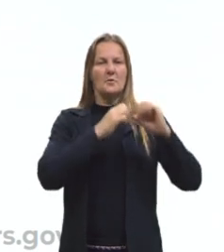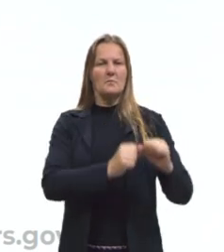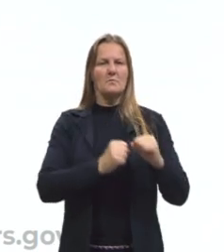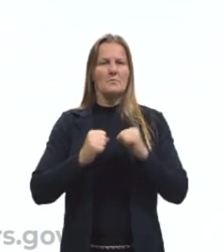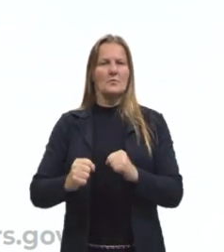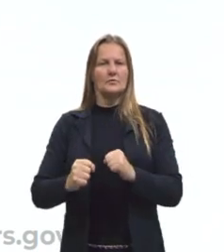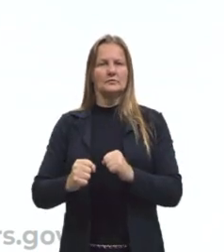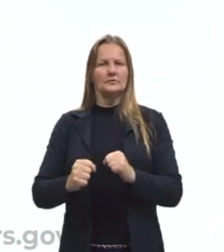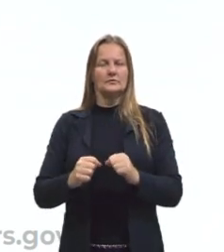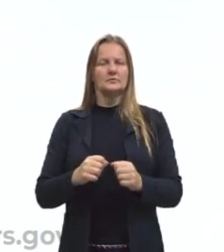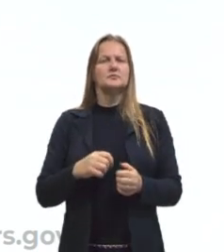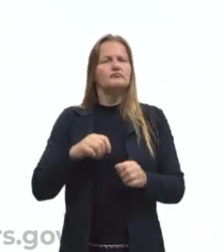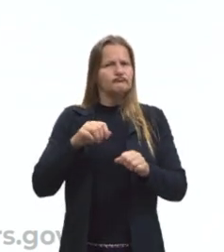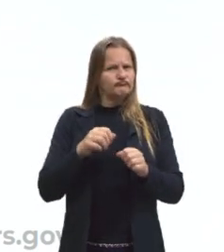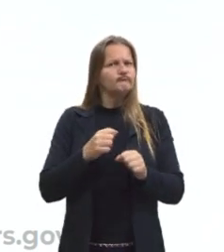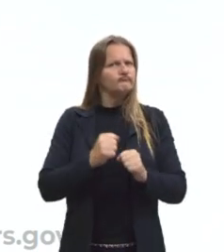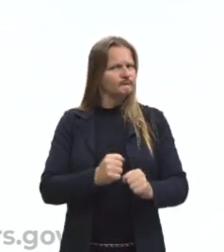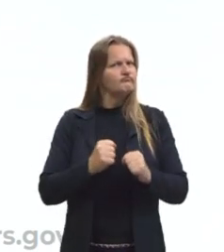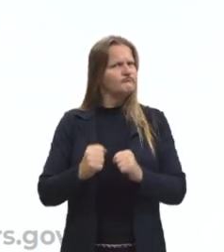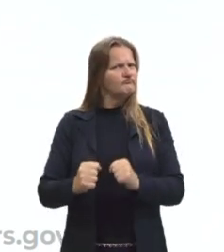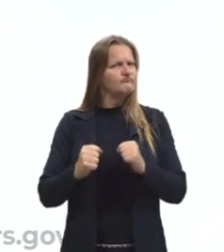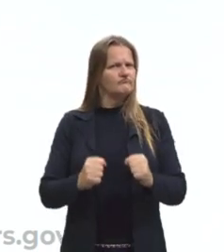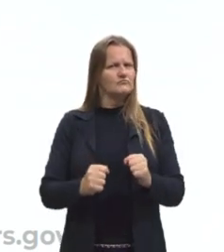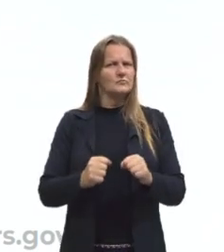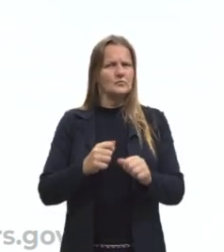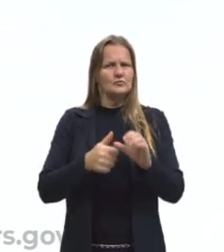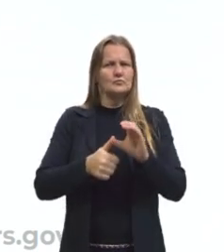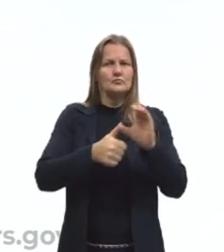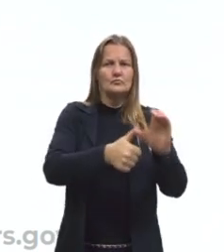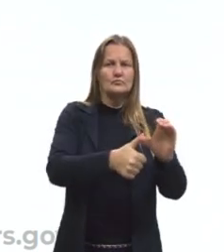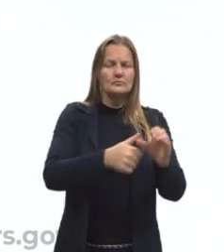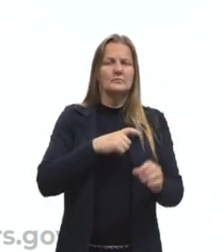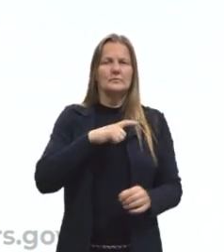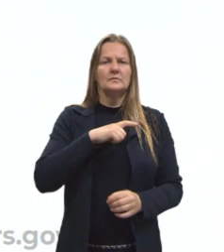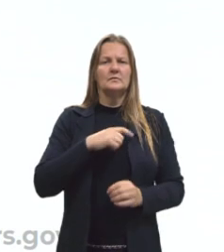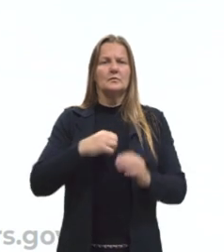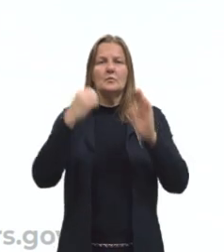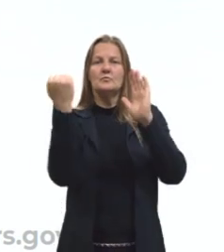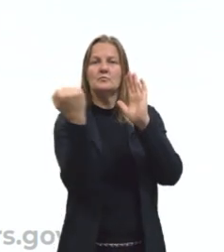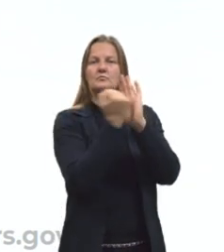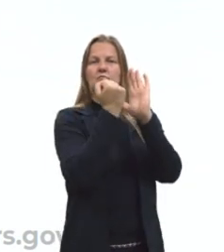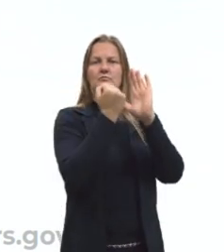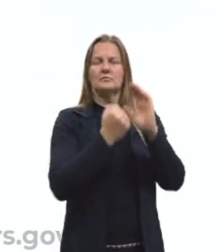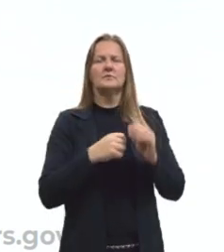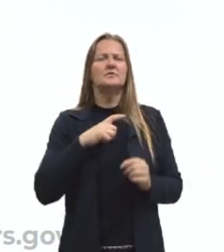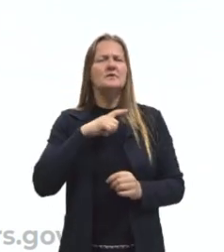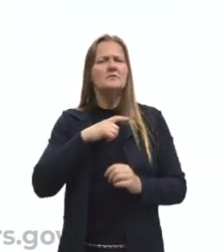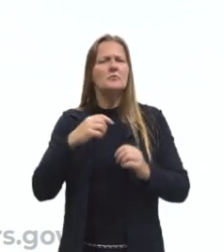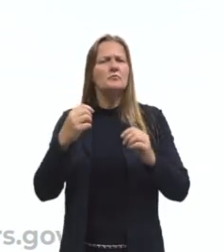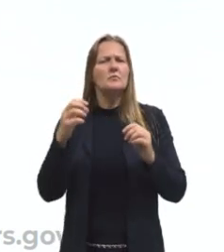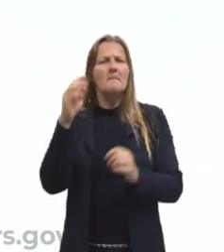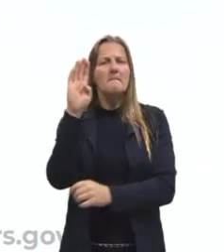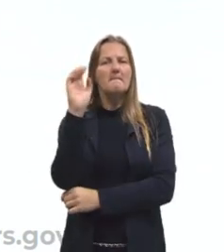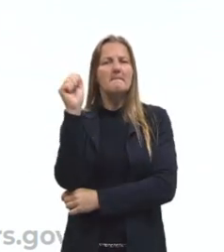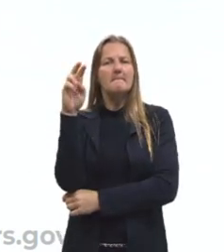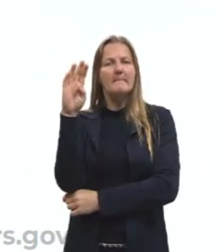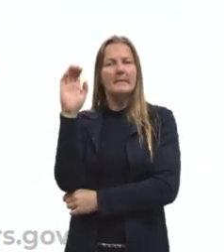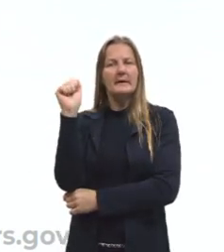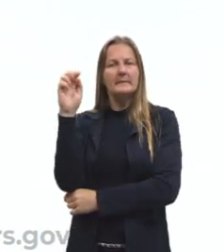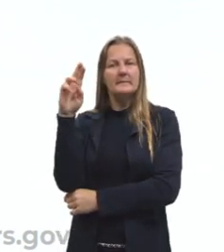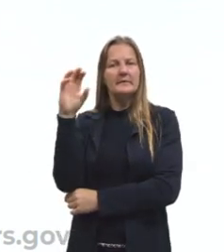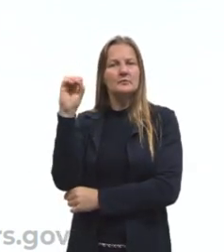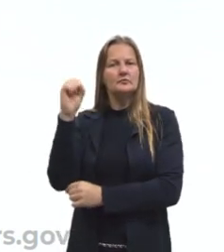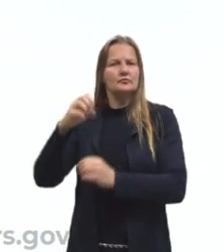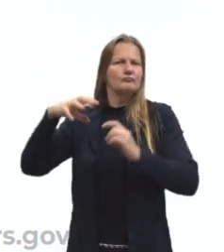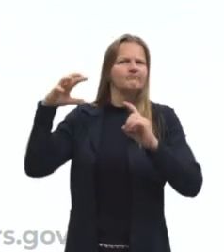poder extrapolitico Os Bárbaros né vários ataques bárbaros o império romano ele vai se